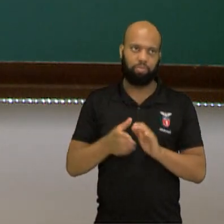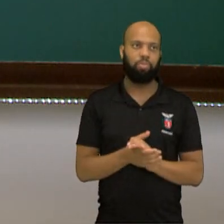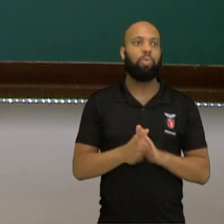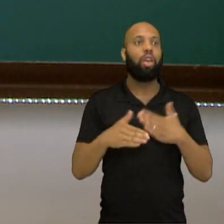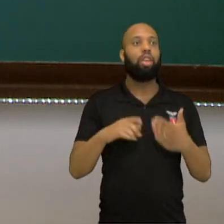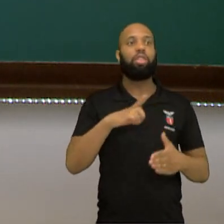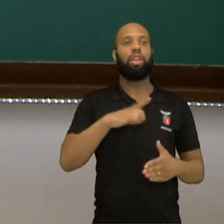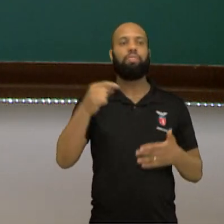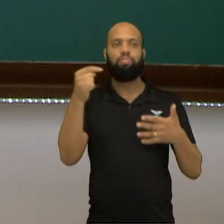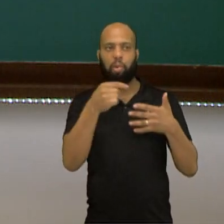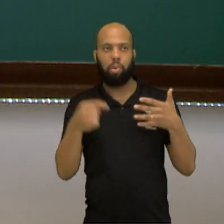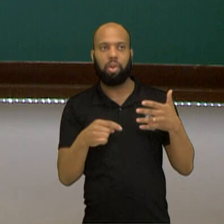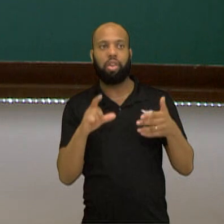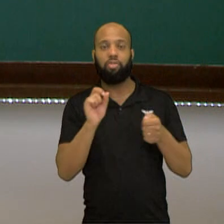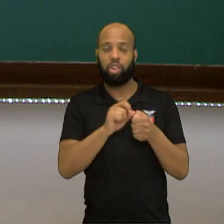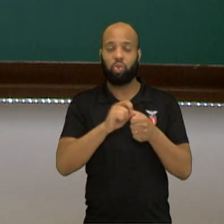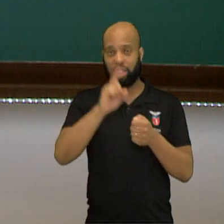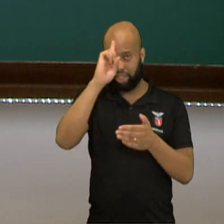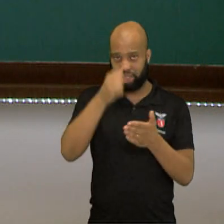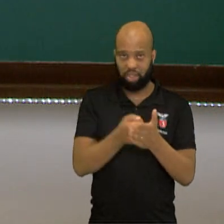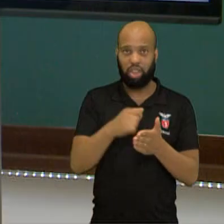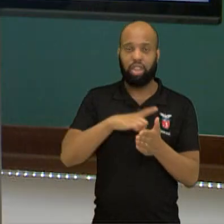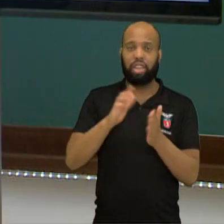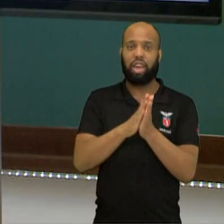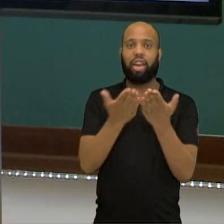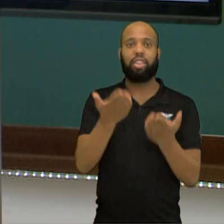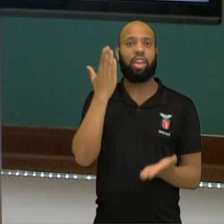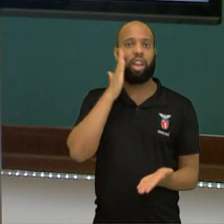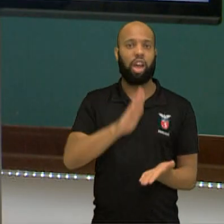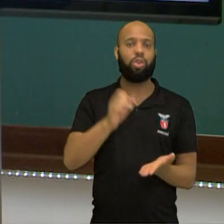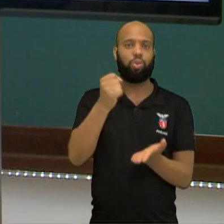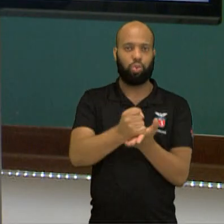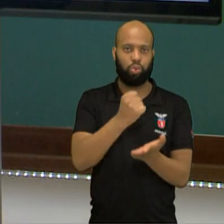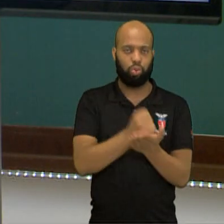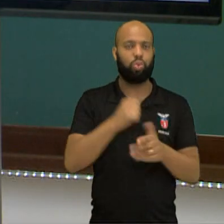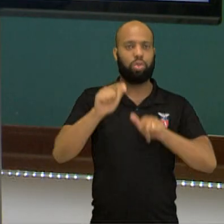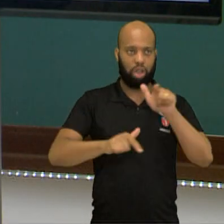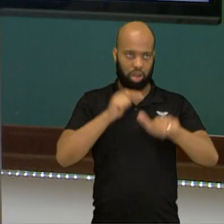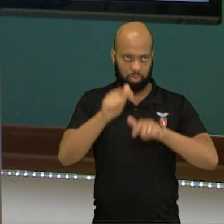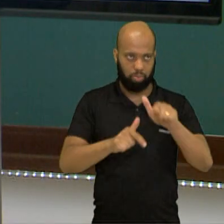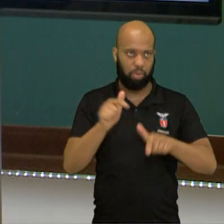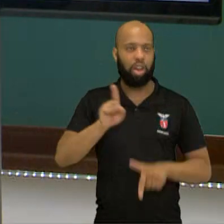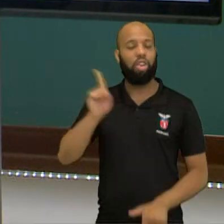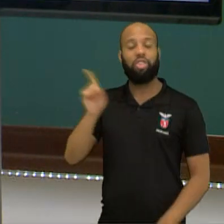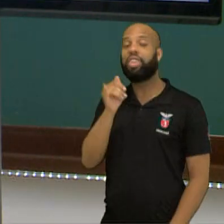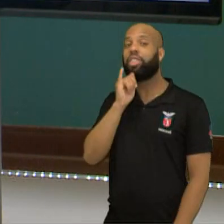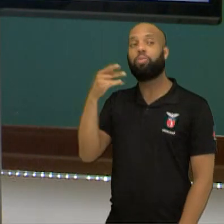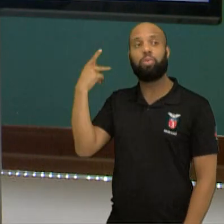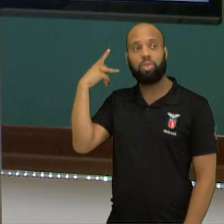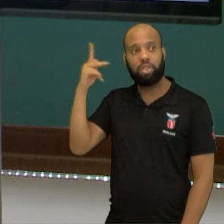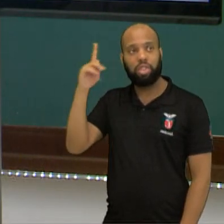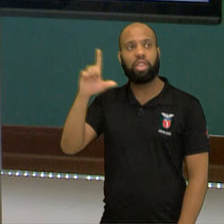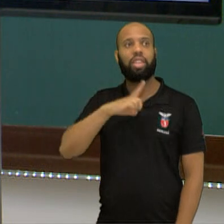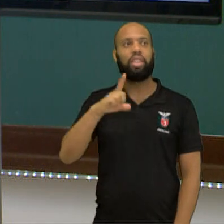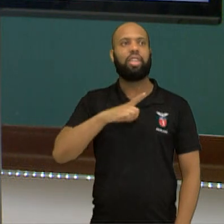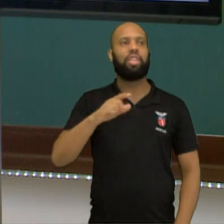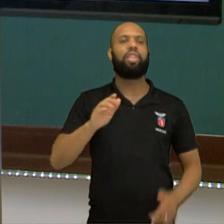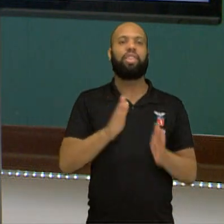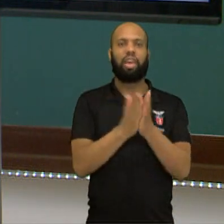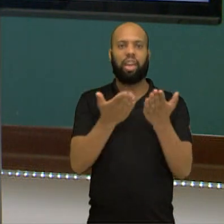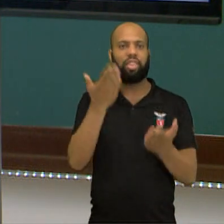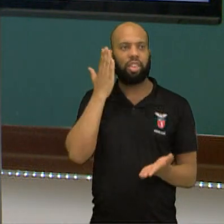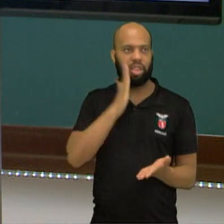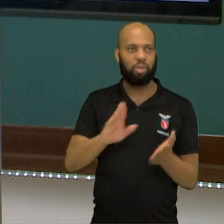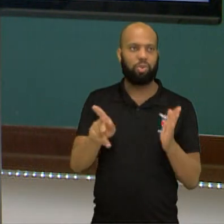entre outros itens, carteiras de trabalho, como a do próprio Getúlio Vargas, dando exemplo e tendo a sua carteira de trabalho, a criação